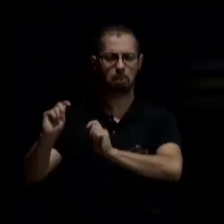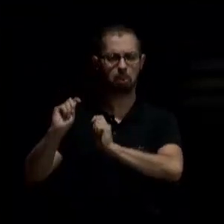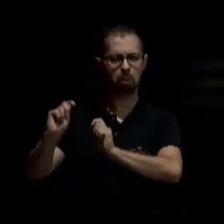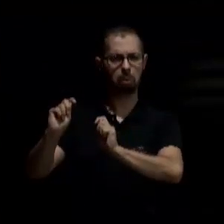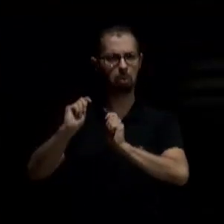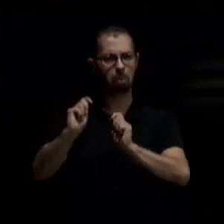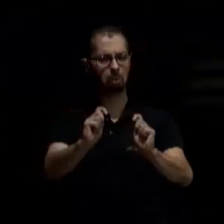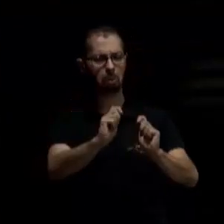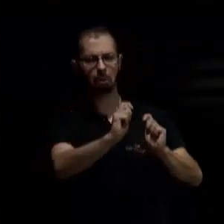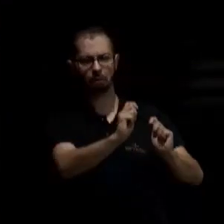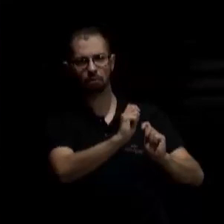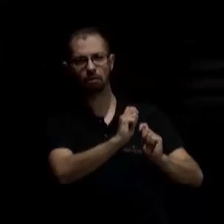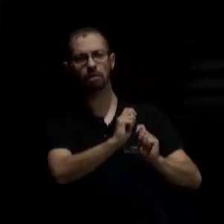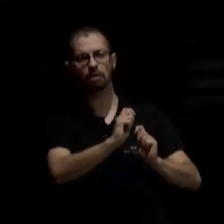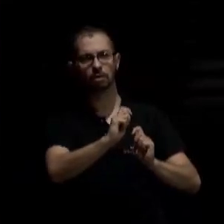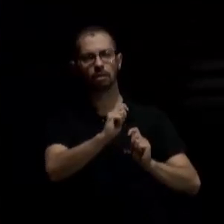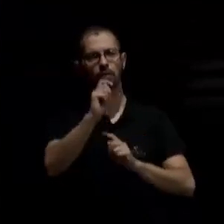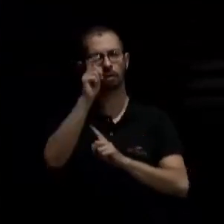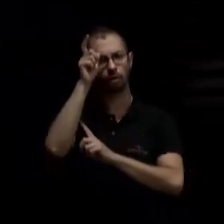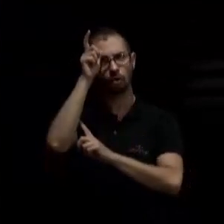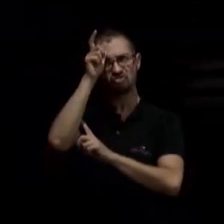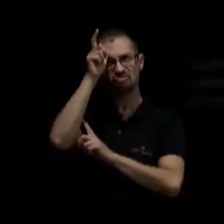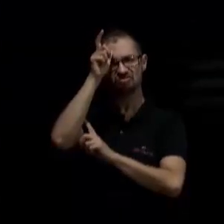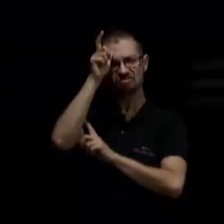anda como um leão, o leão